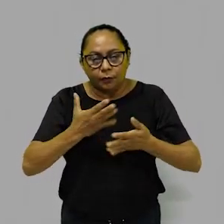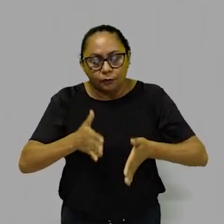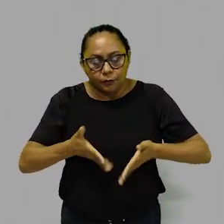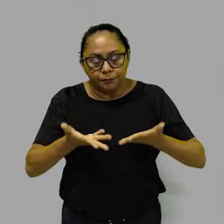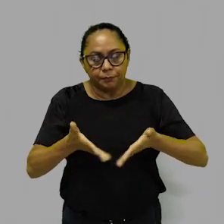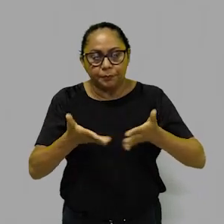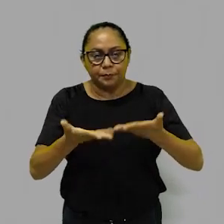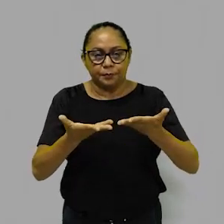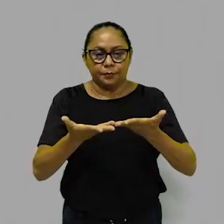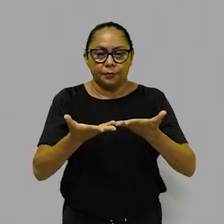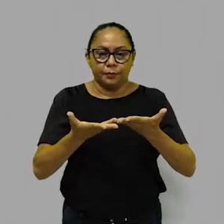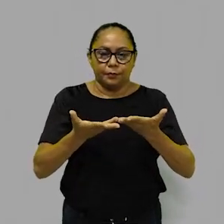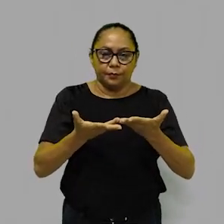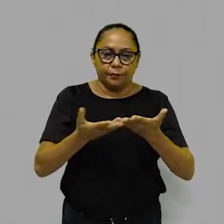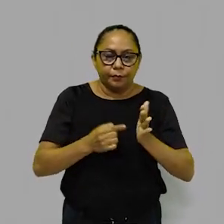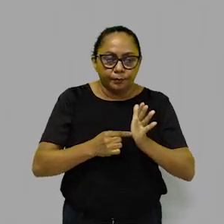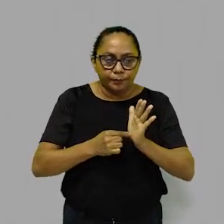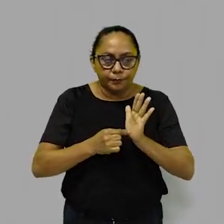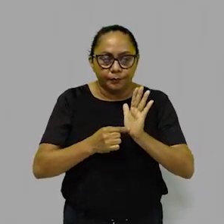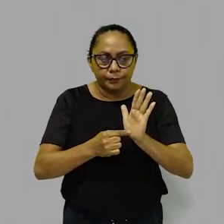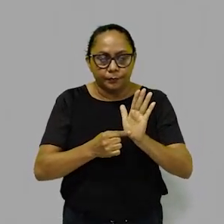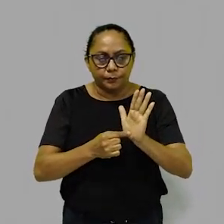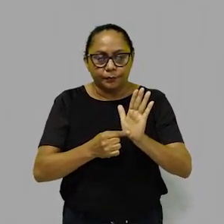estimular, né, uma sinalização